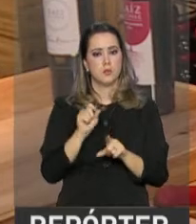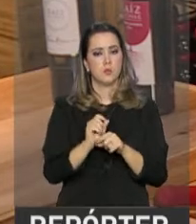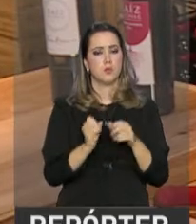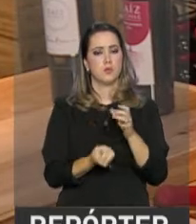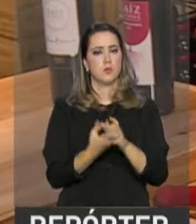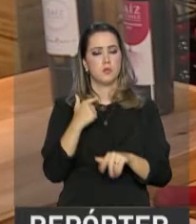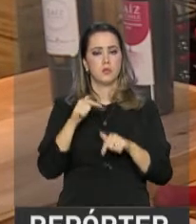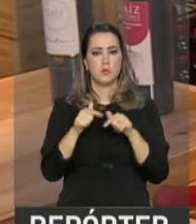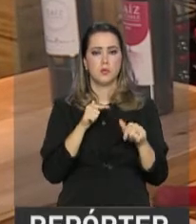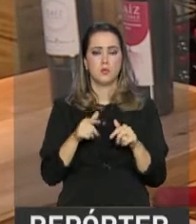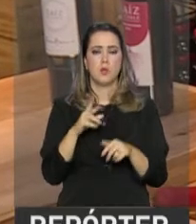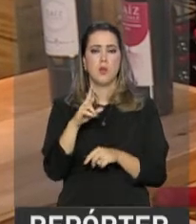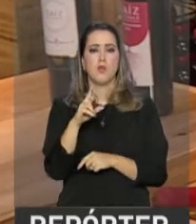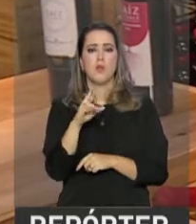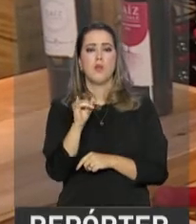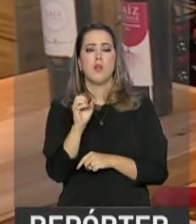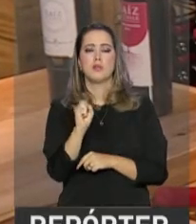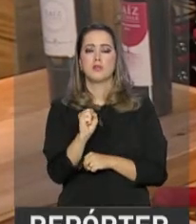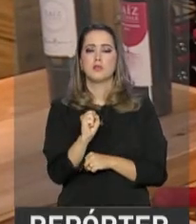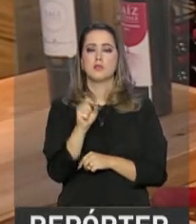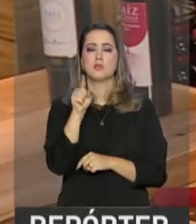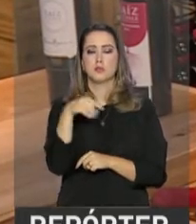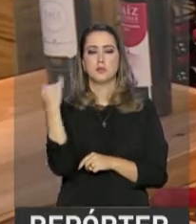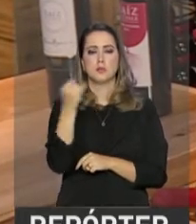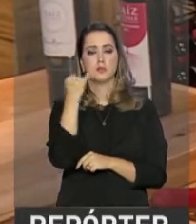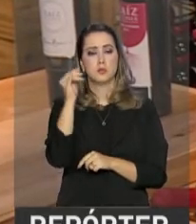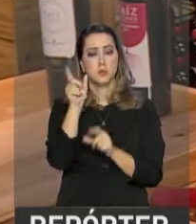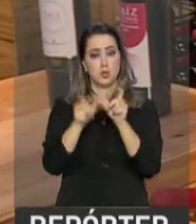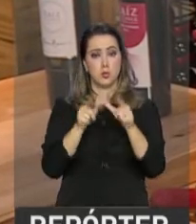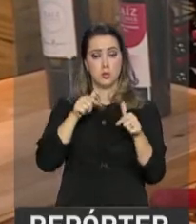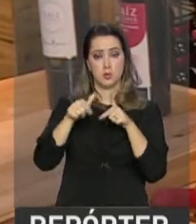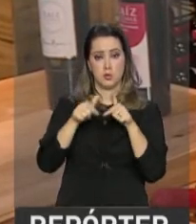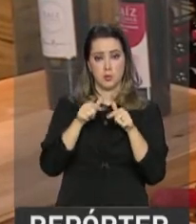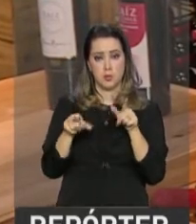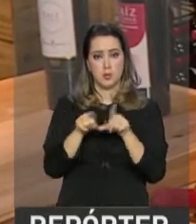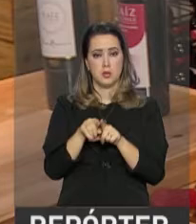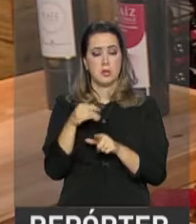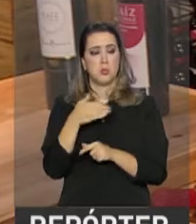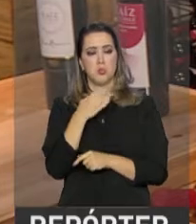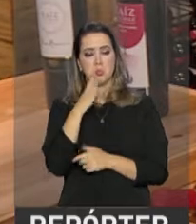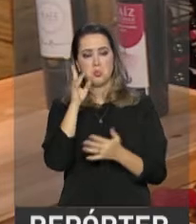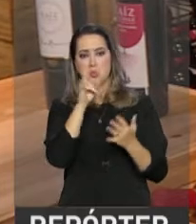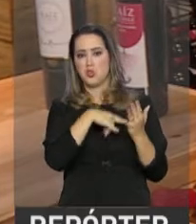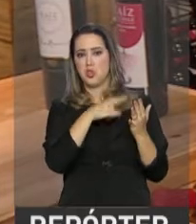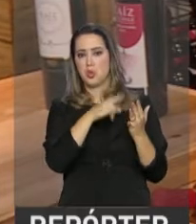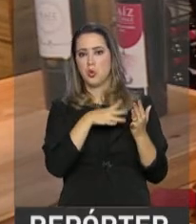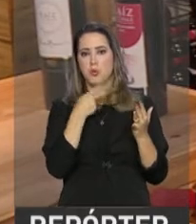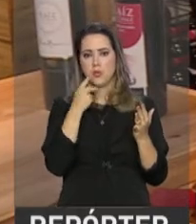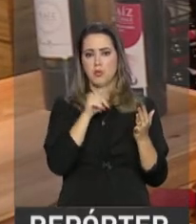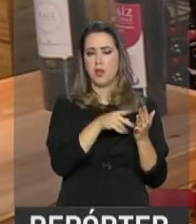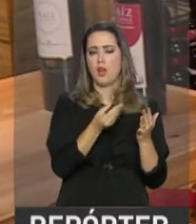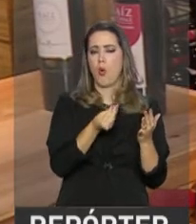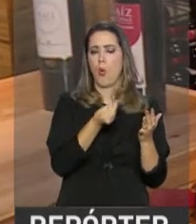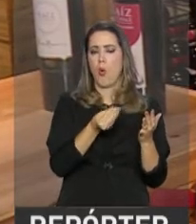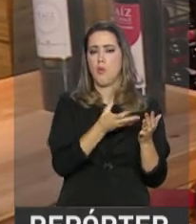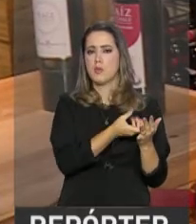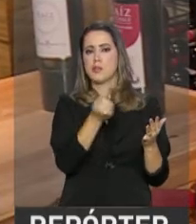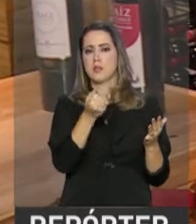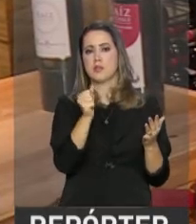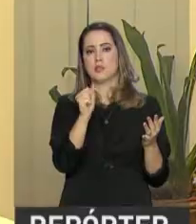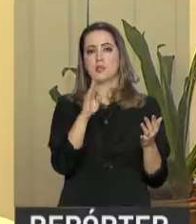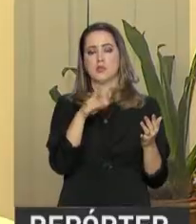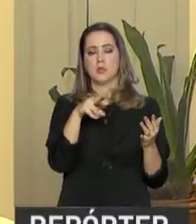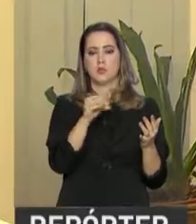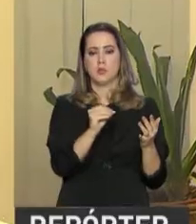emprego e arrastão é essencial para o trabalhador se ele não constar na declaração não consegue sacar o abono salarial por exemplo